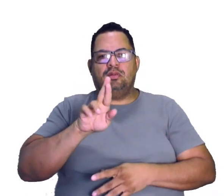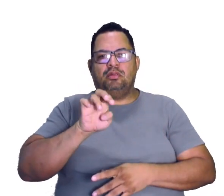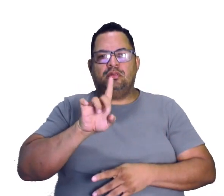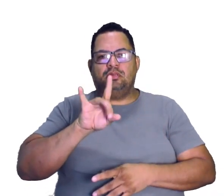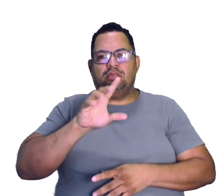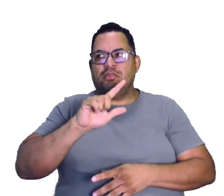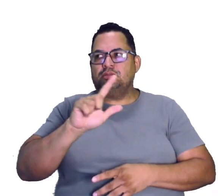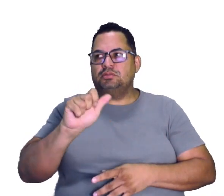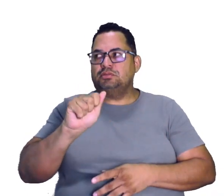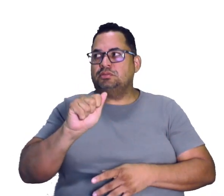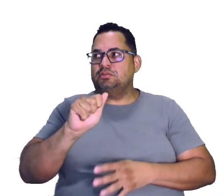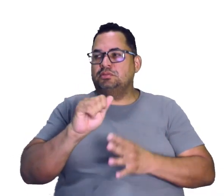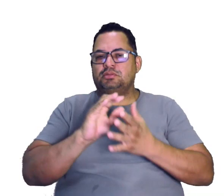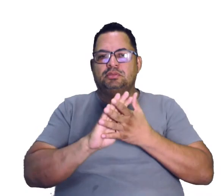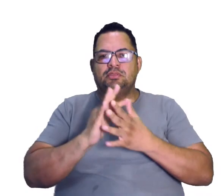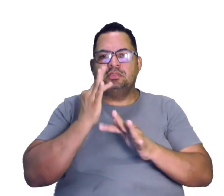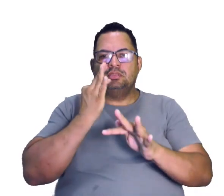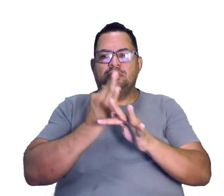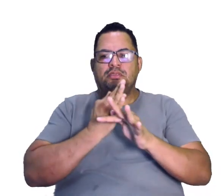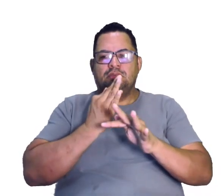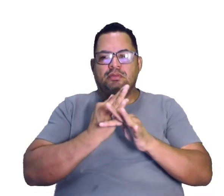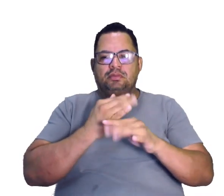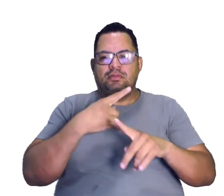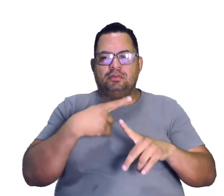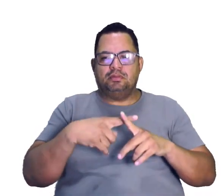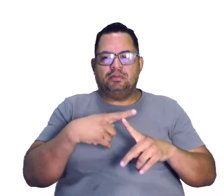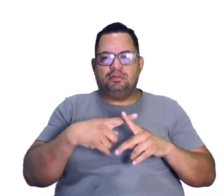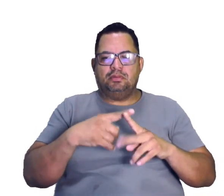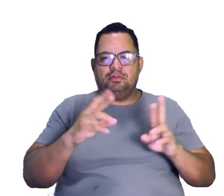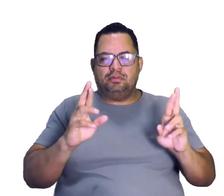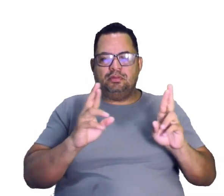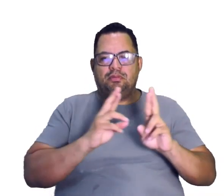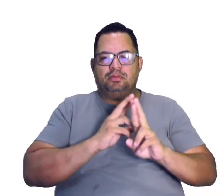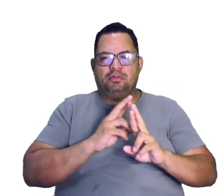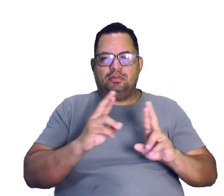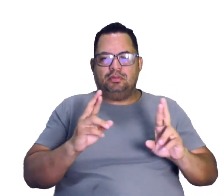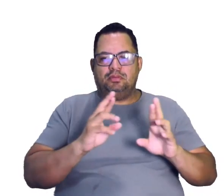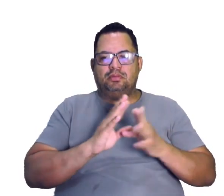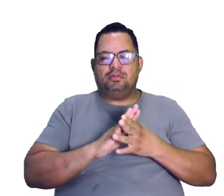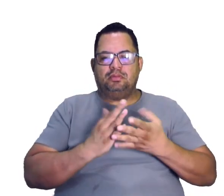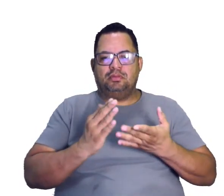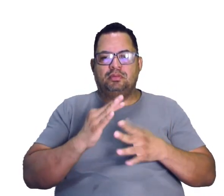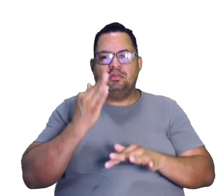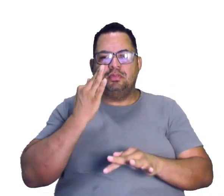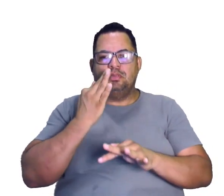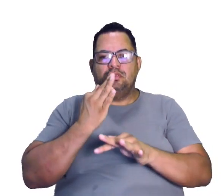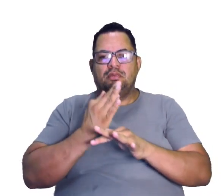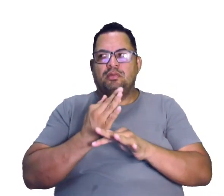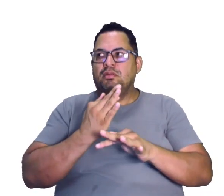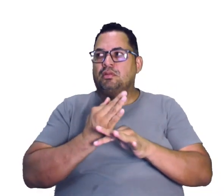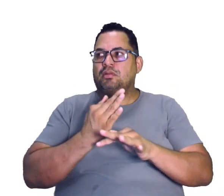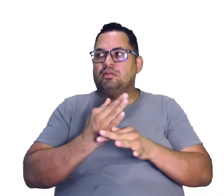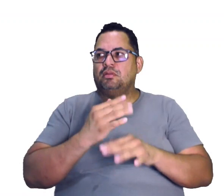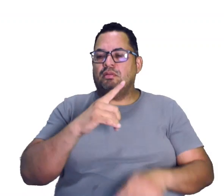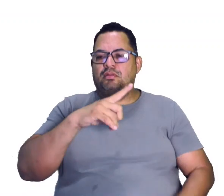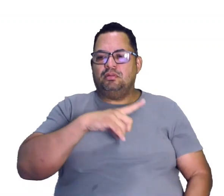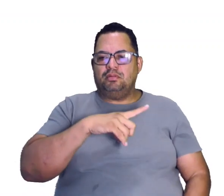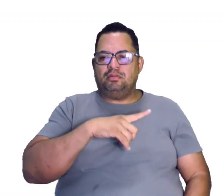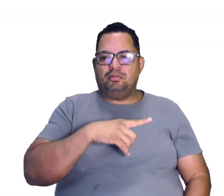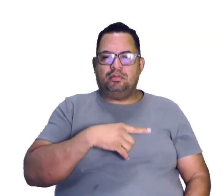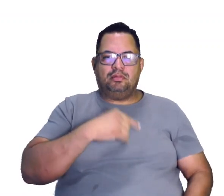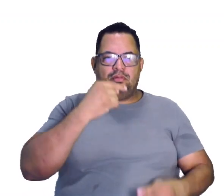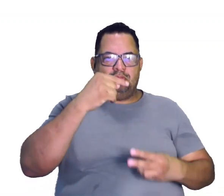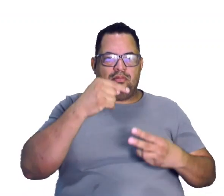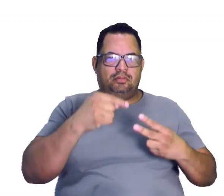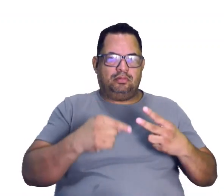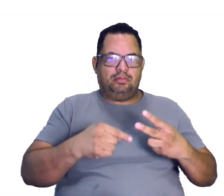grandezas físicas, porque relaciona o mundo físico, né? E existem duas